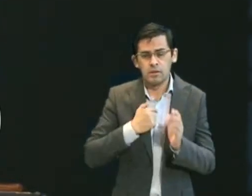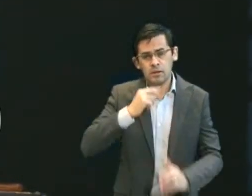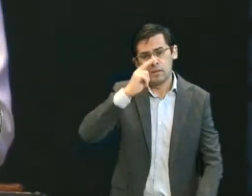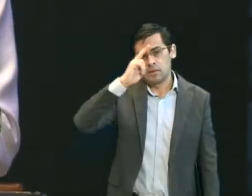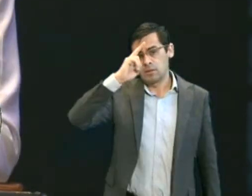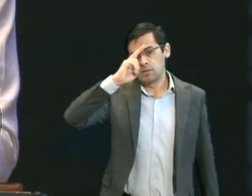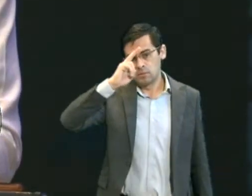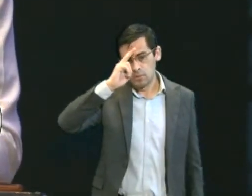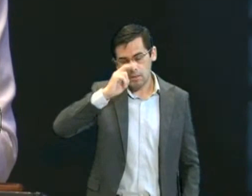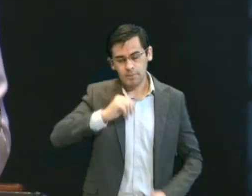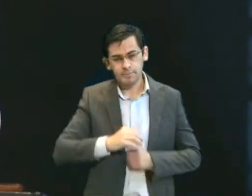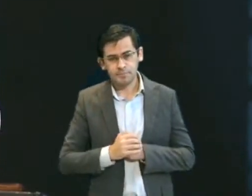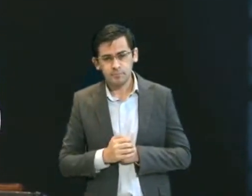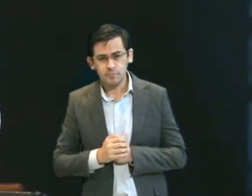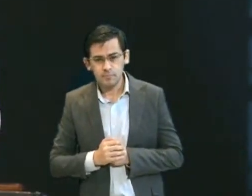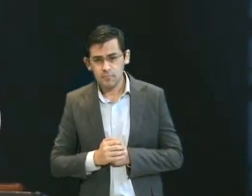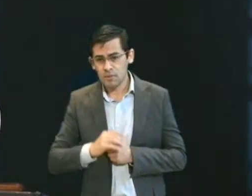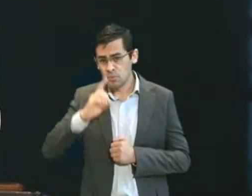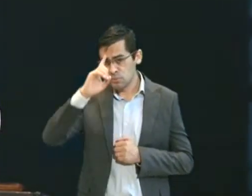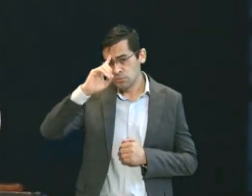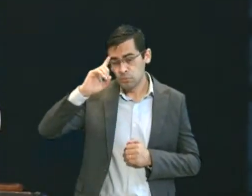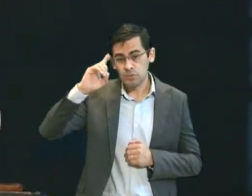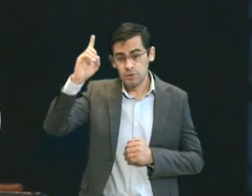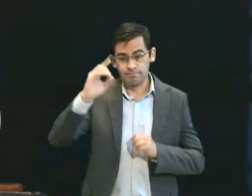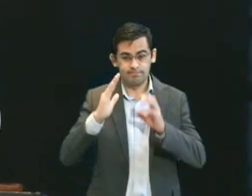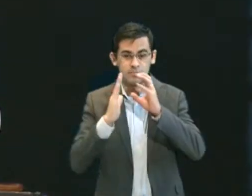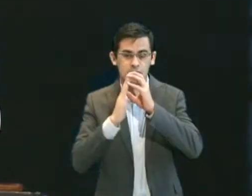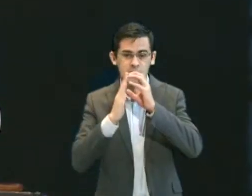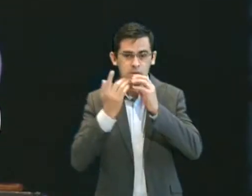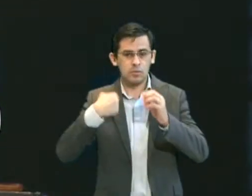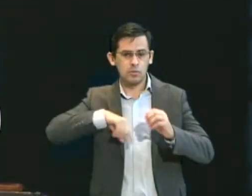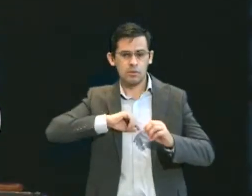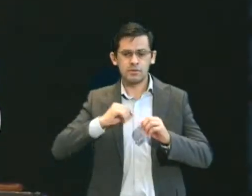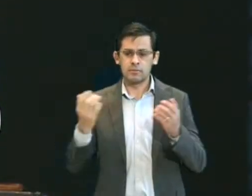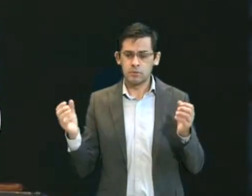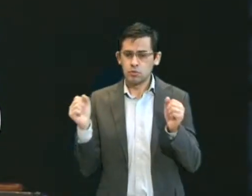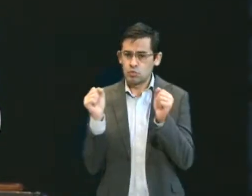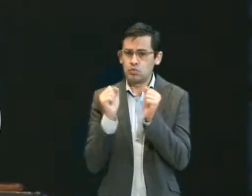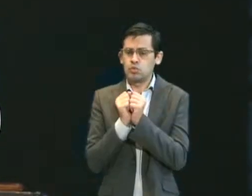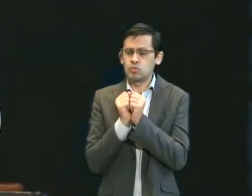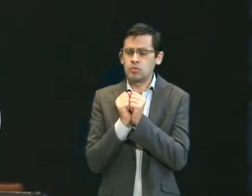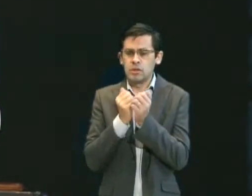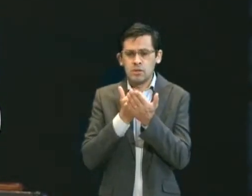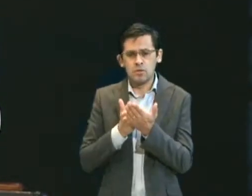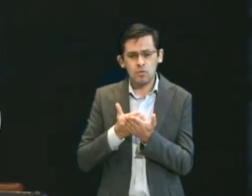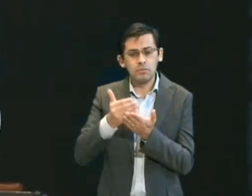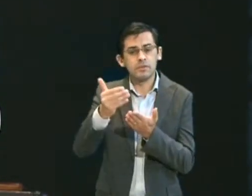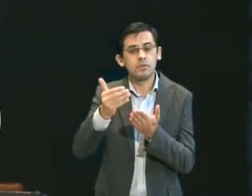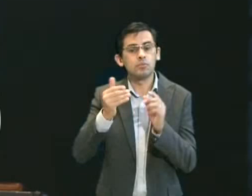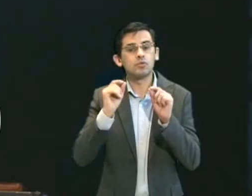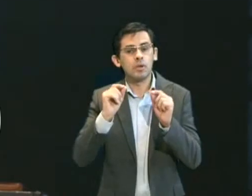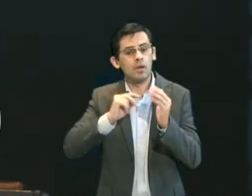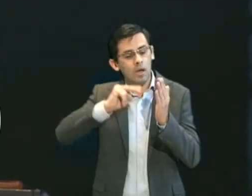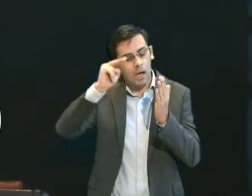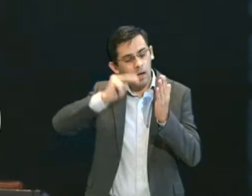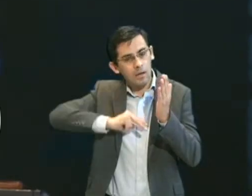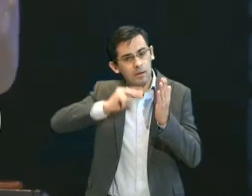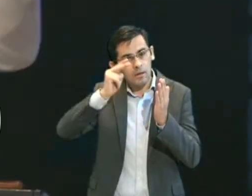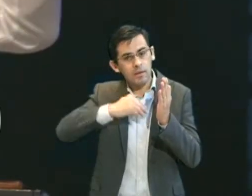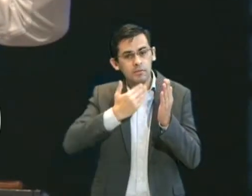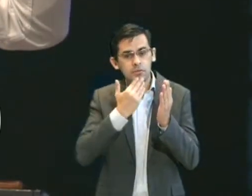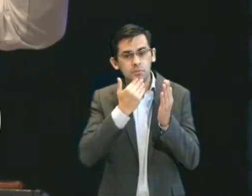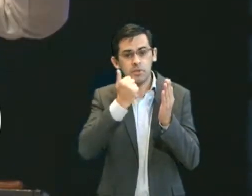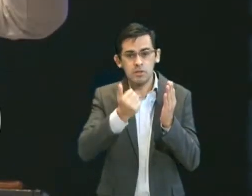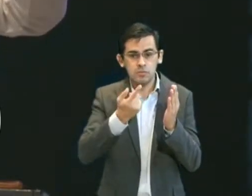lembro de uma das células, que a gente se reuniu ali e começamos a ler os pedidos